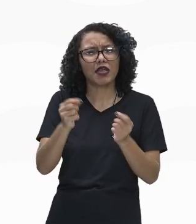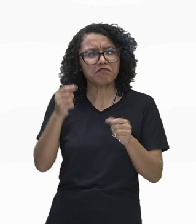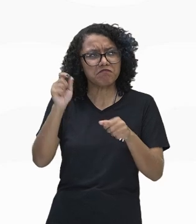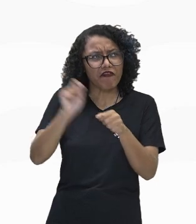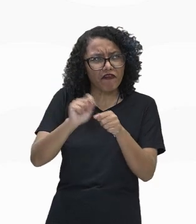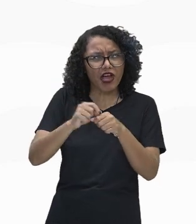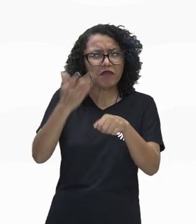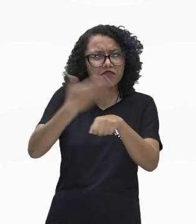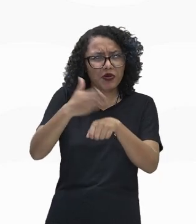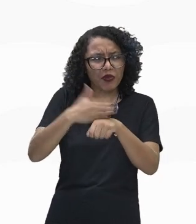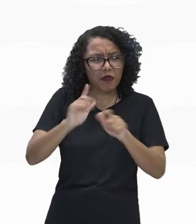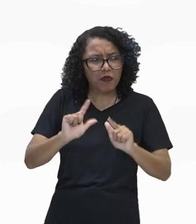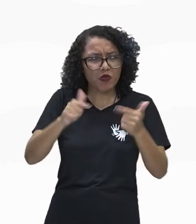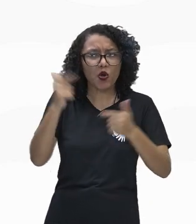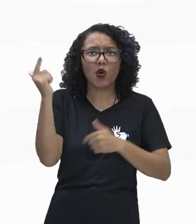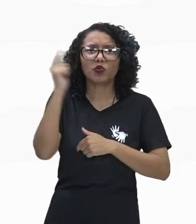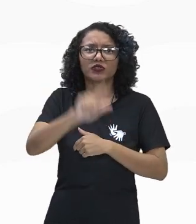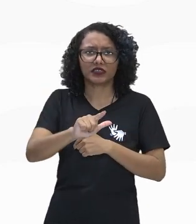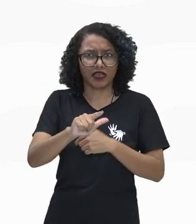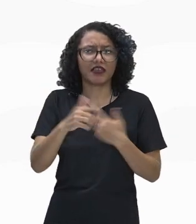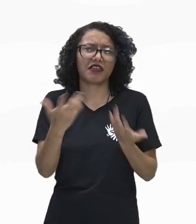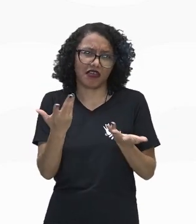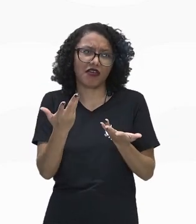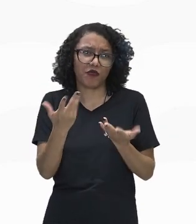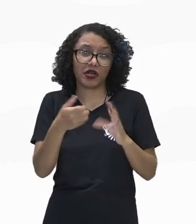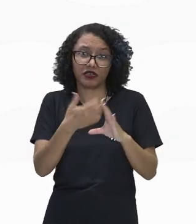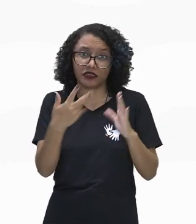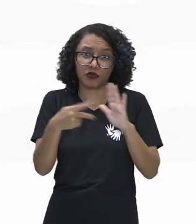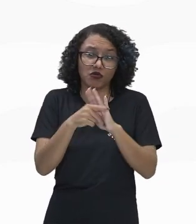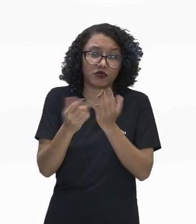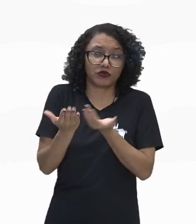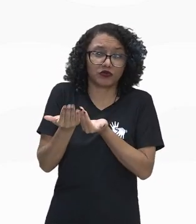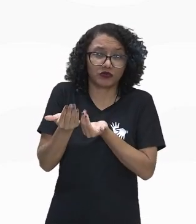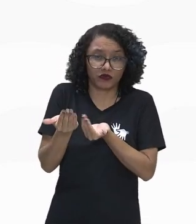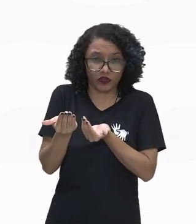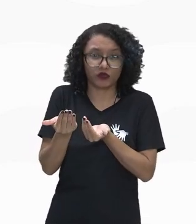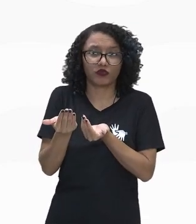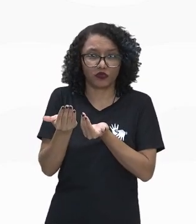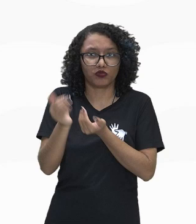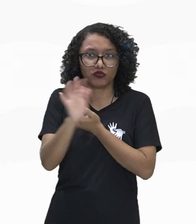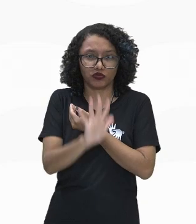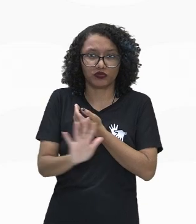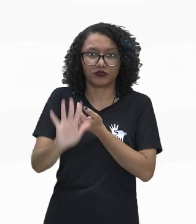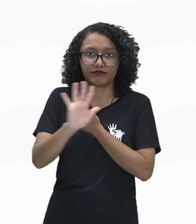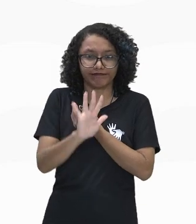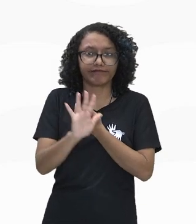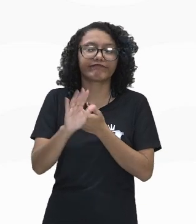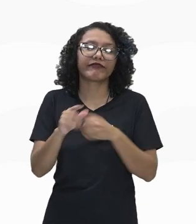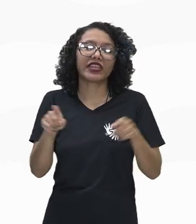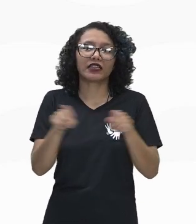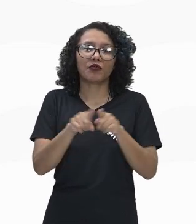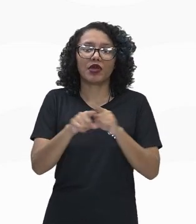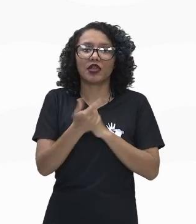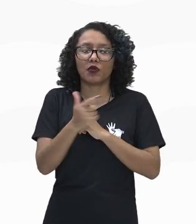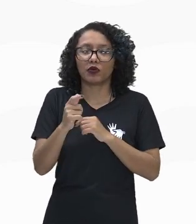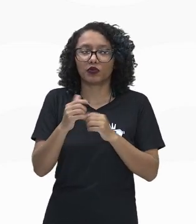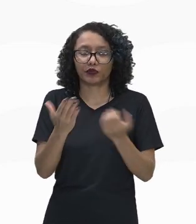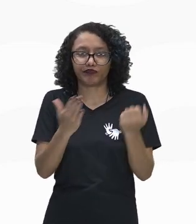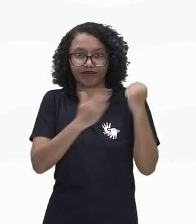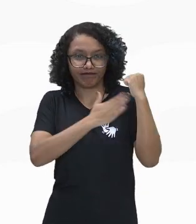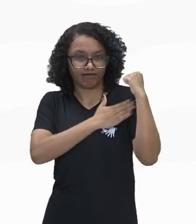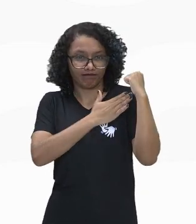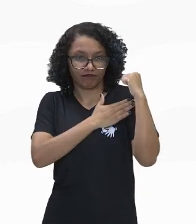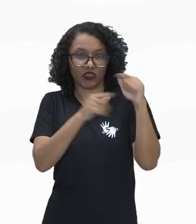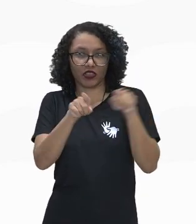é uma marca da juventude de uma forma geral, tá bom? Outro ponto importante, o empoderamento e a autoconfiança. Os